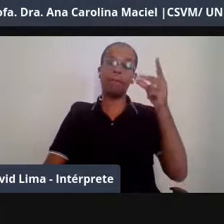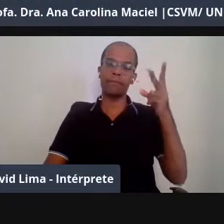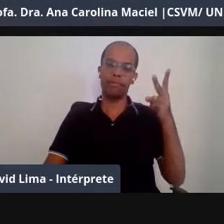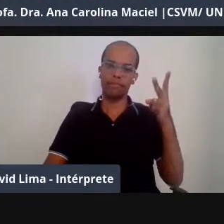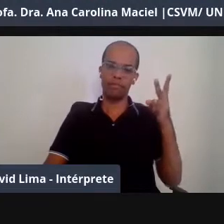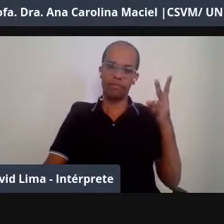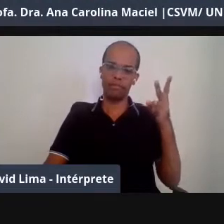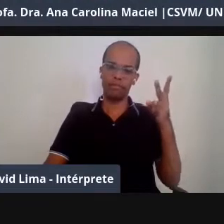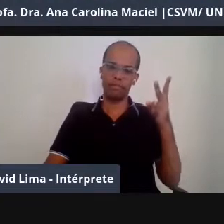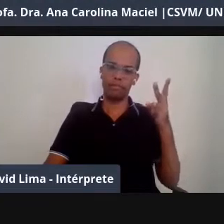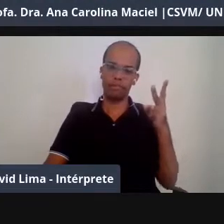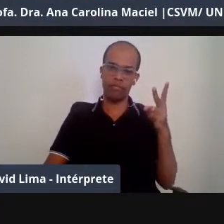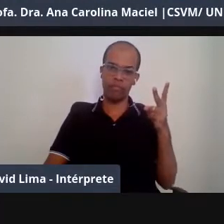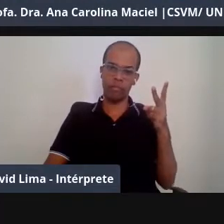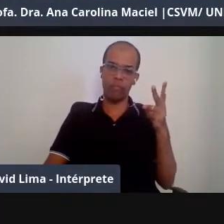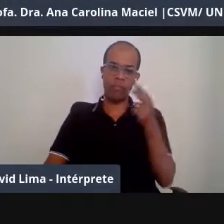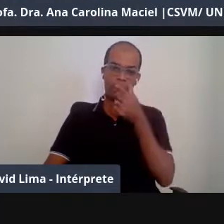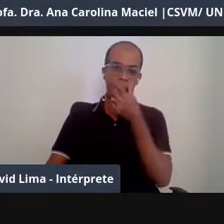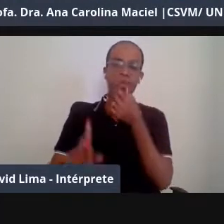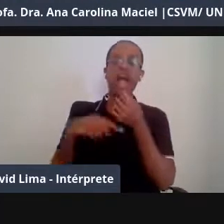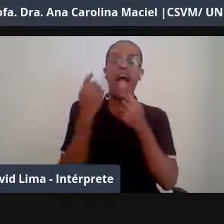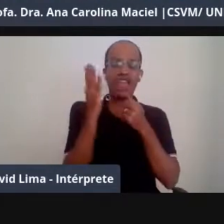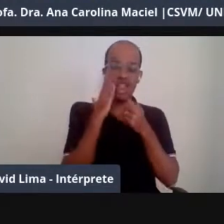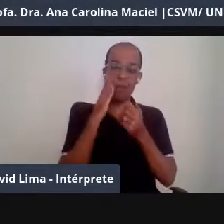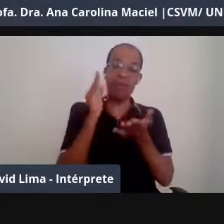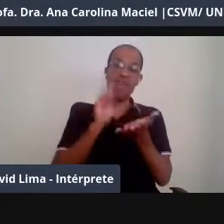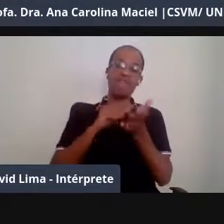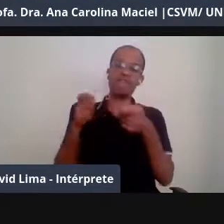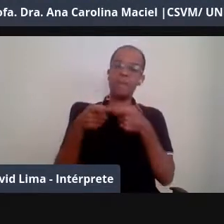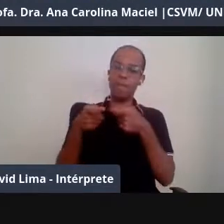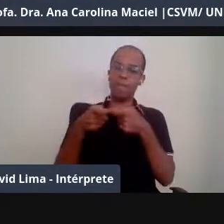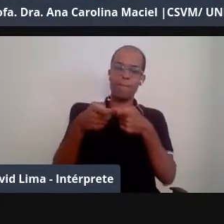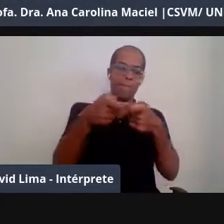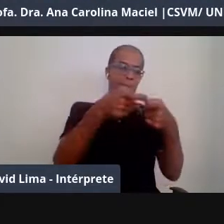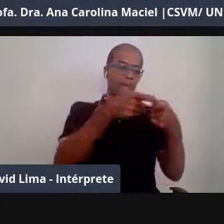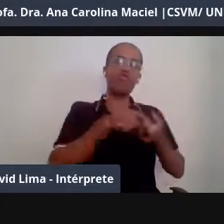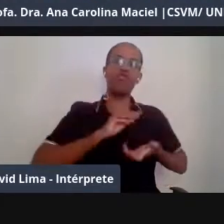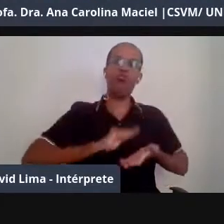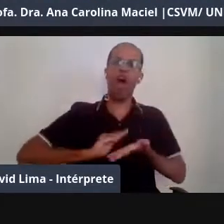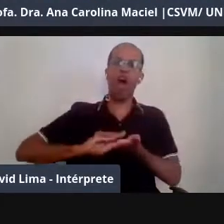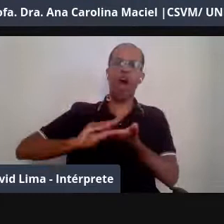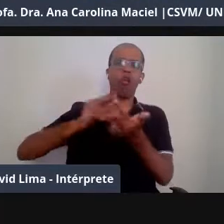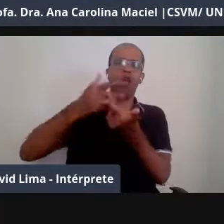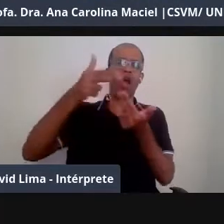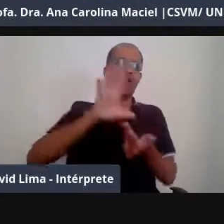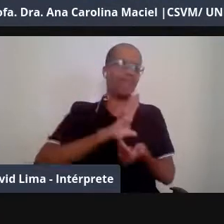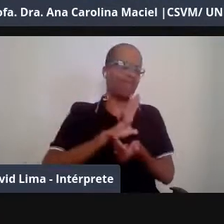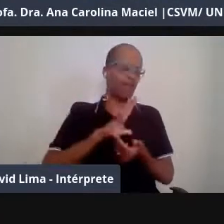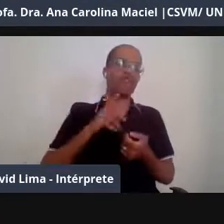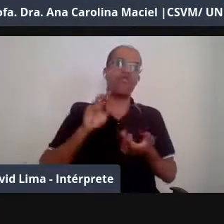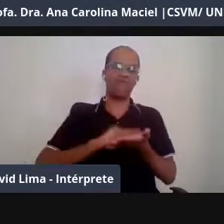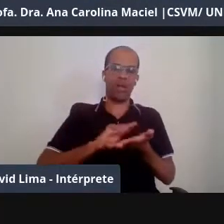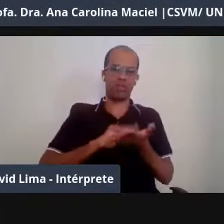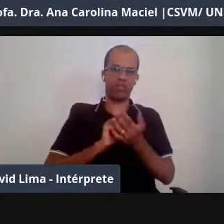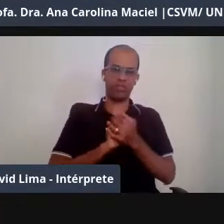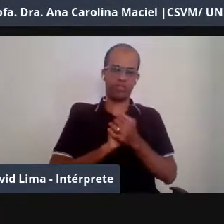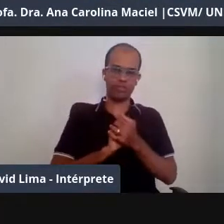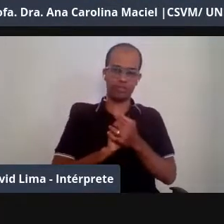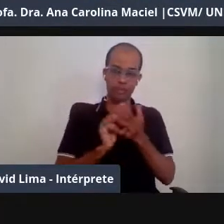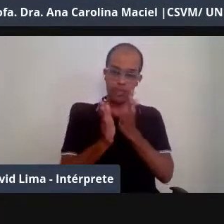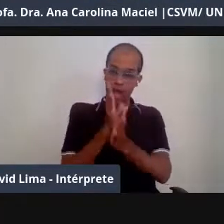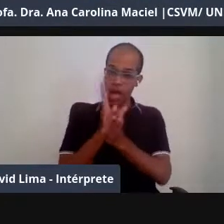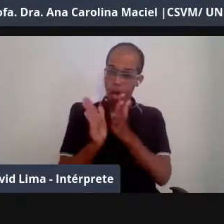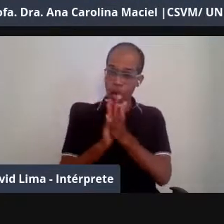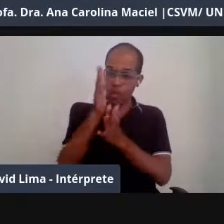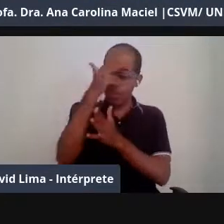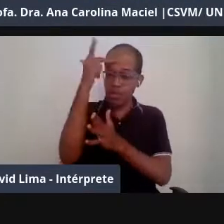Sabe-se que faltam médicos em diversos municípios brasileiros e algum deles, a população nunca teve